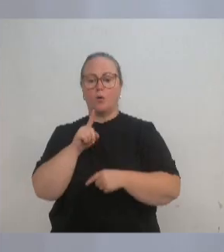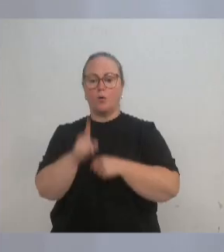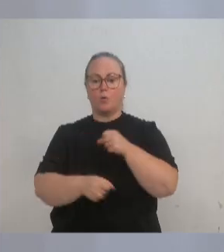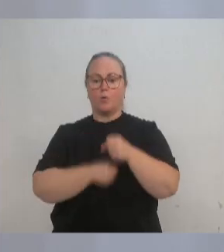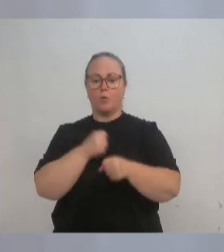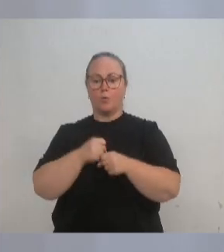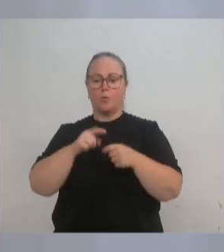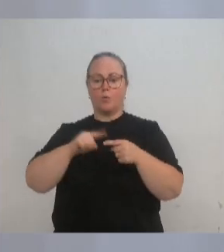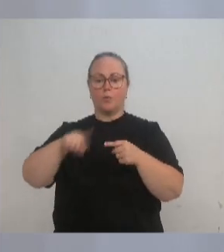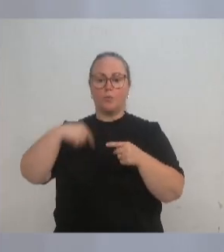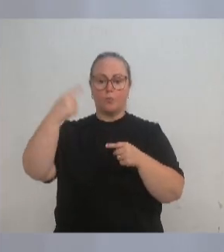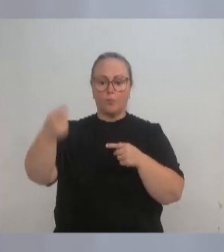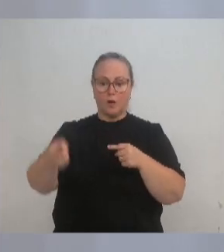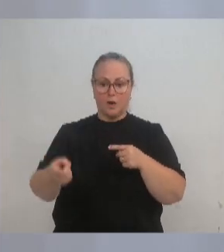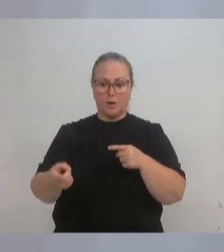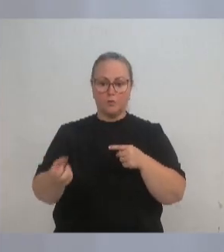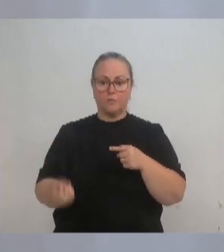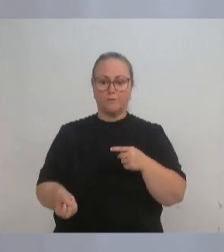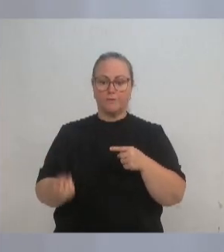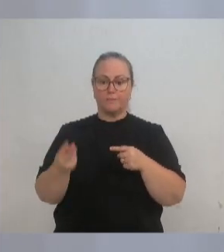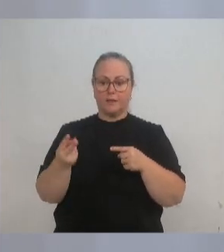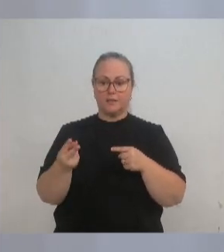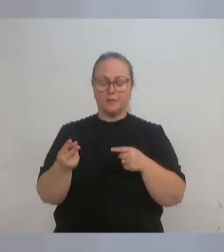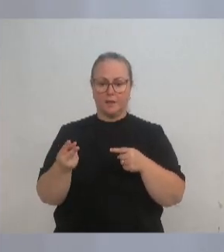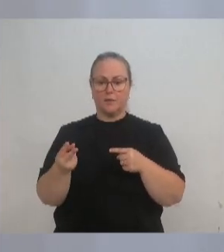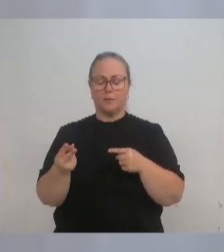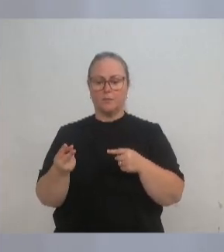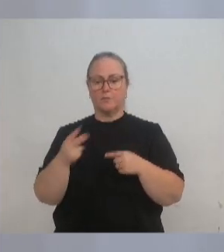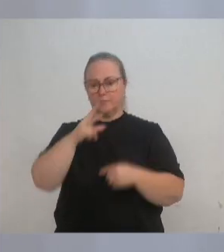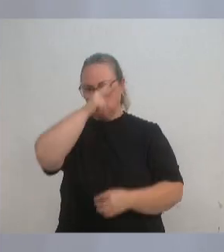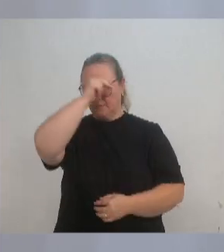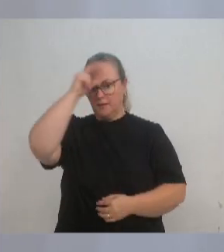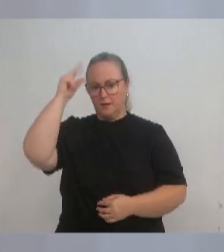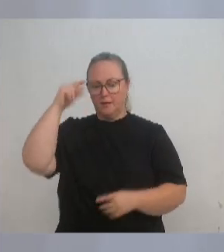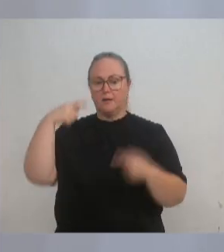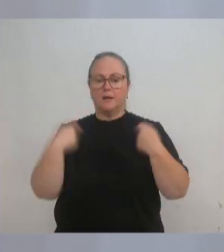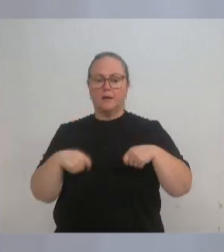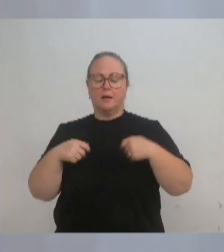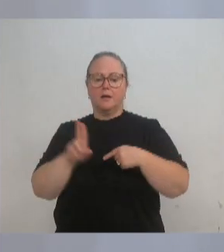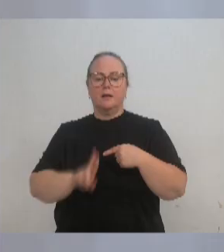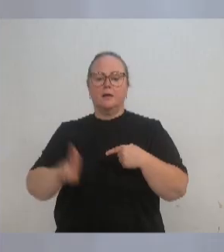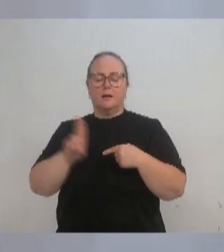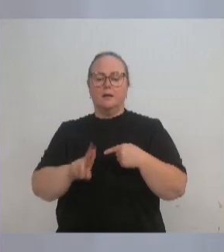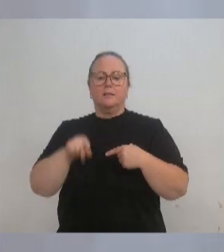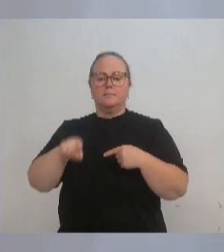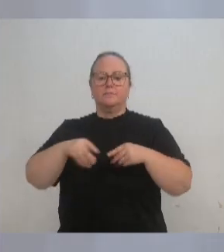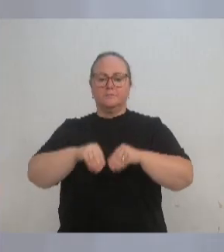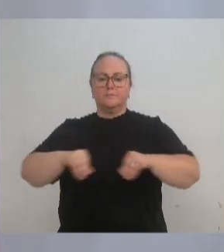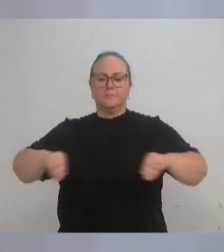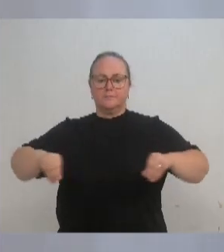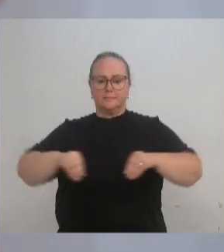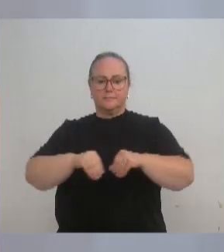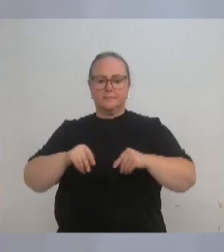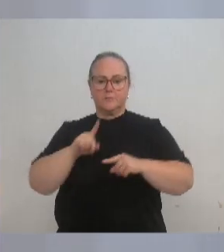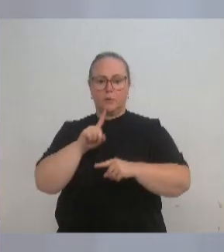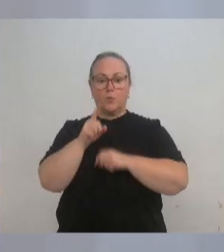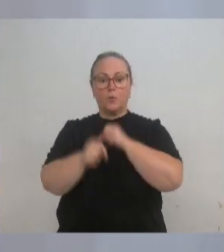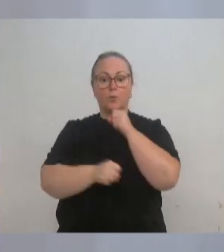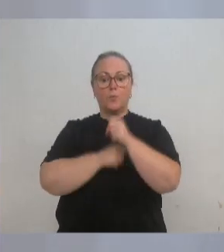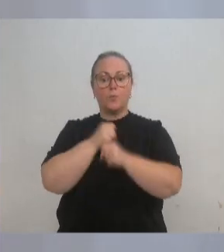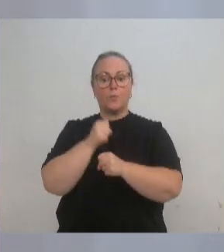terreno foi, a prefeitura precisava utilizar esse terreno, um ano